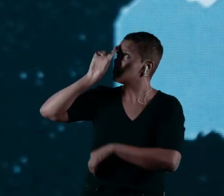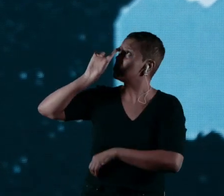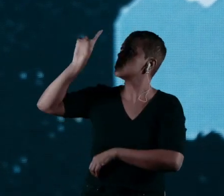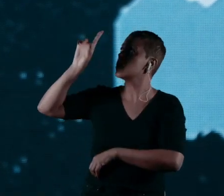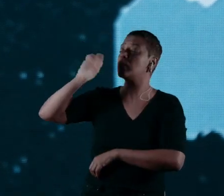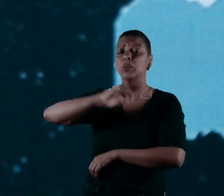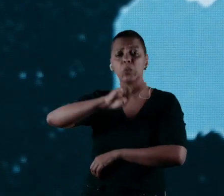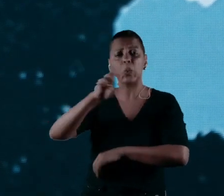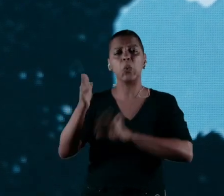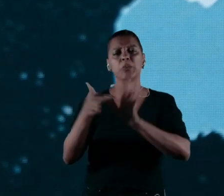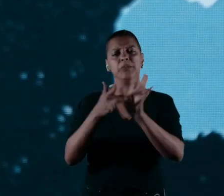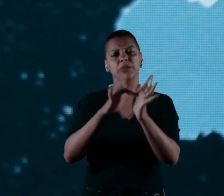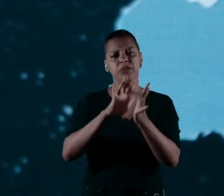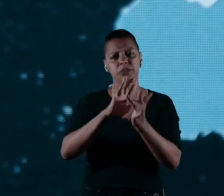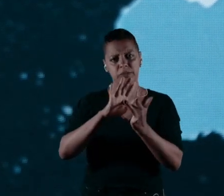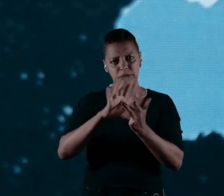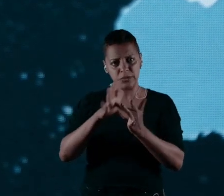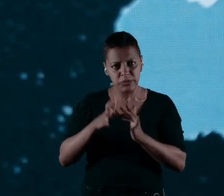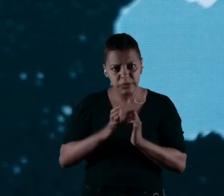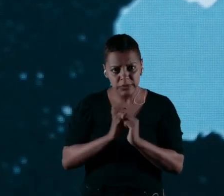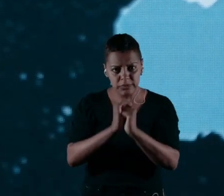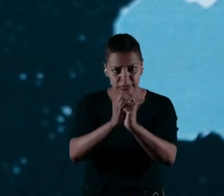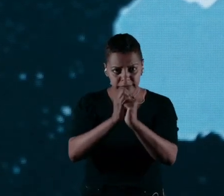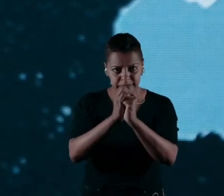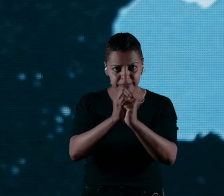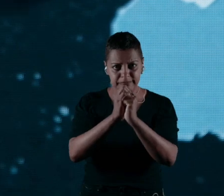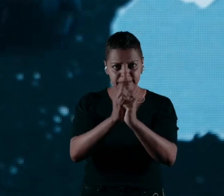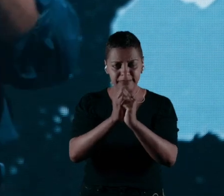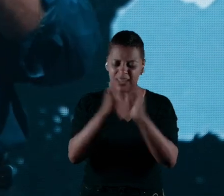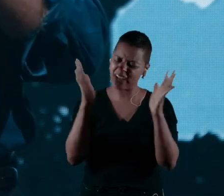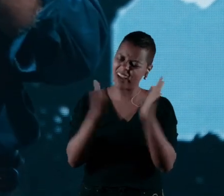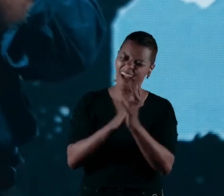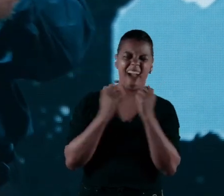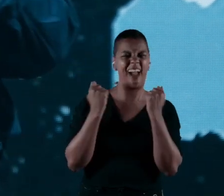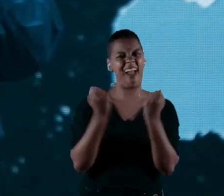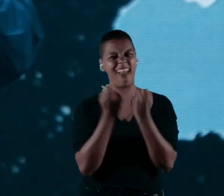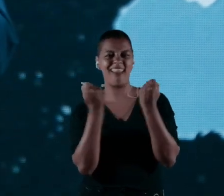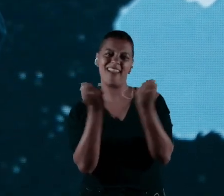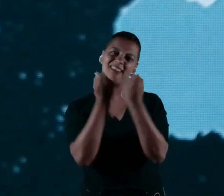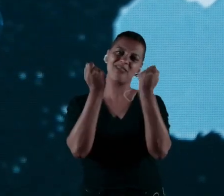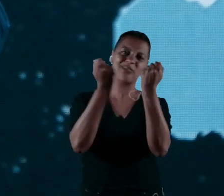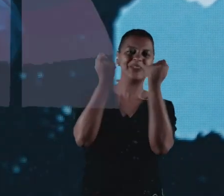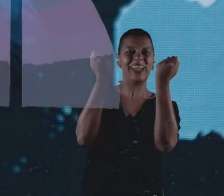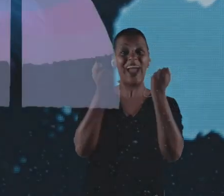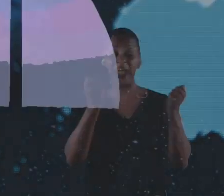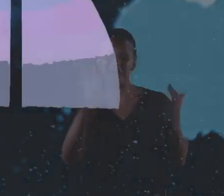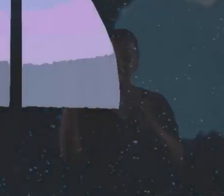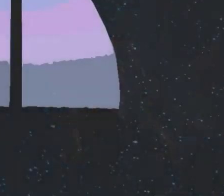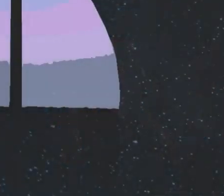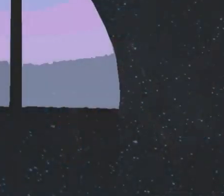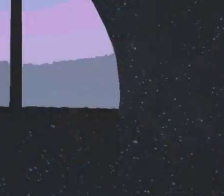em nome de Jesus. Amém. Aleluia. Aplauda ao Senhor.